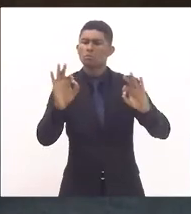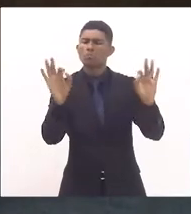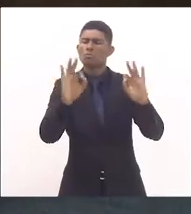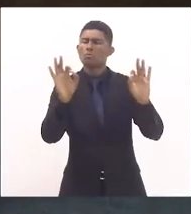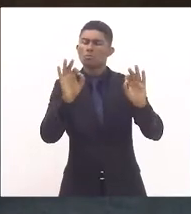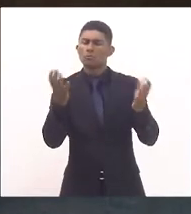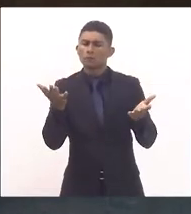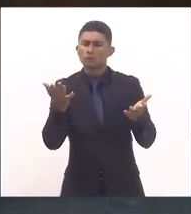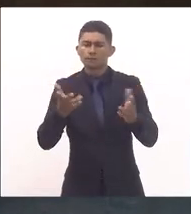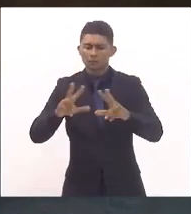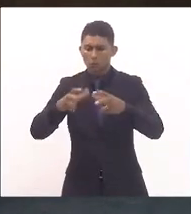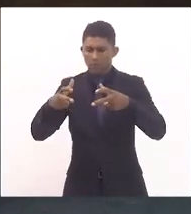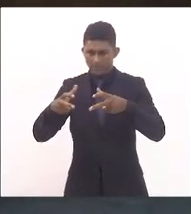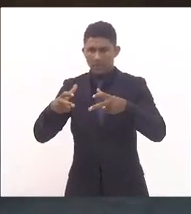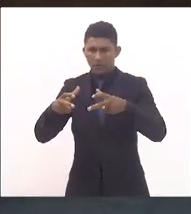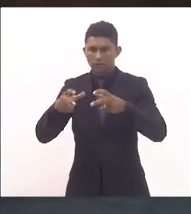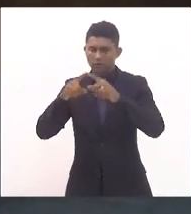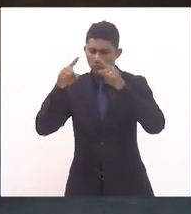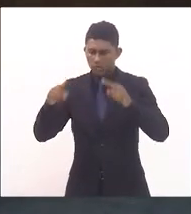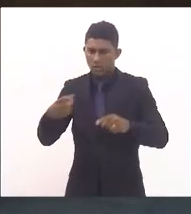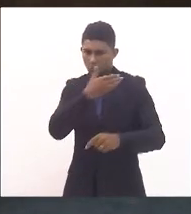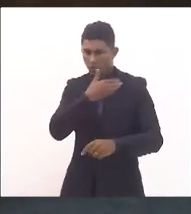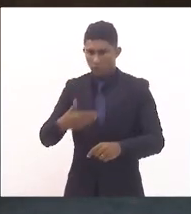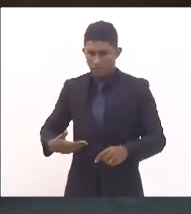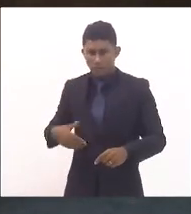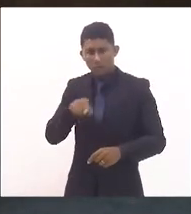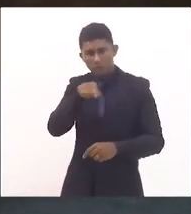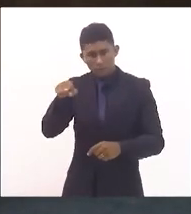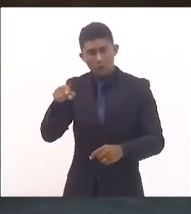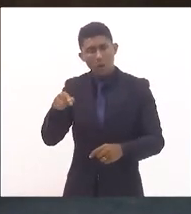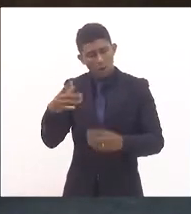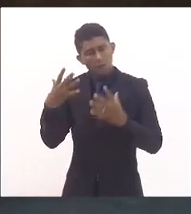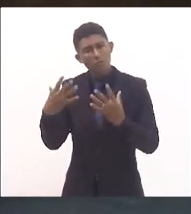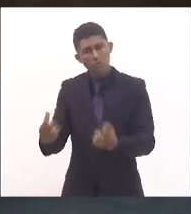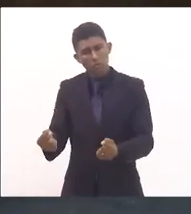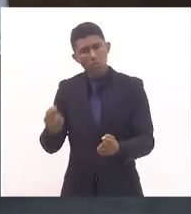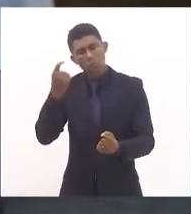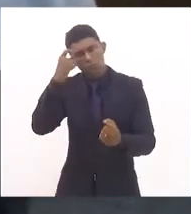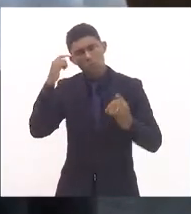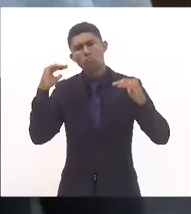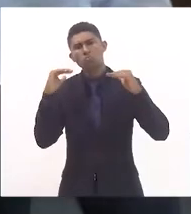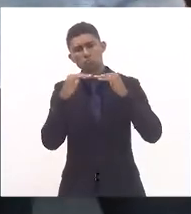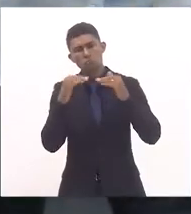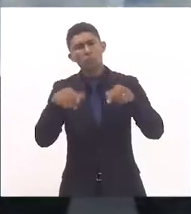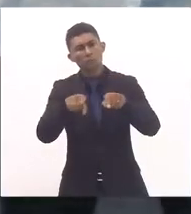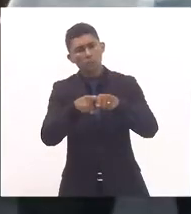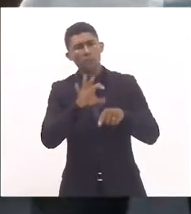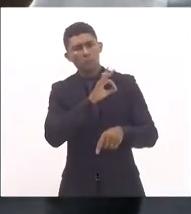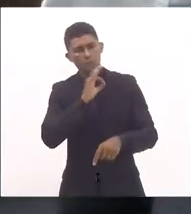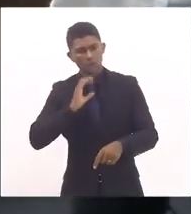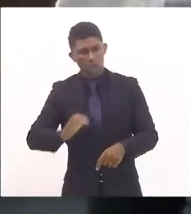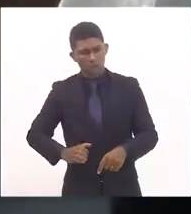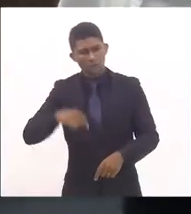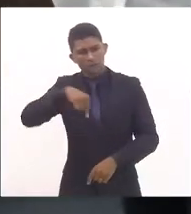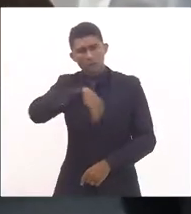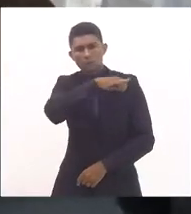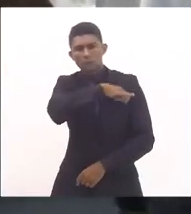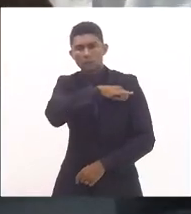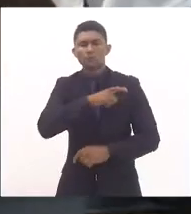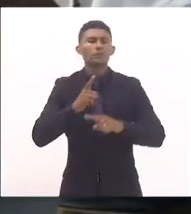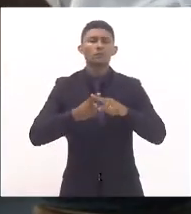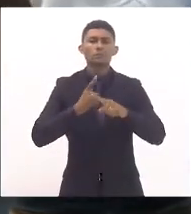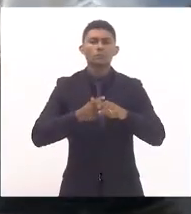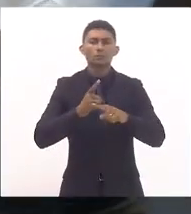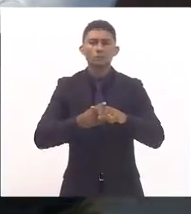de Servidores concordou que também seria feito com a Polícia Civil do Estado de Janeiro, porque foram